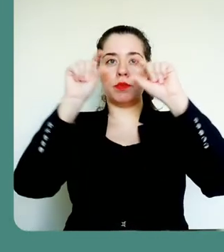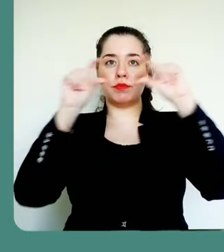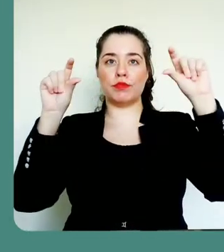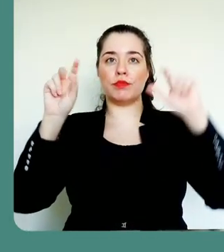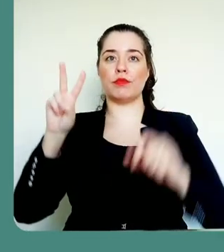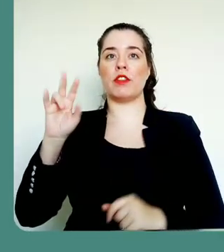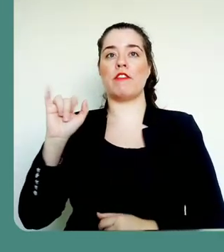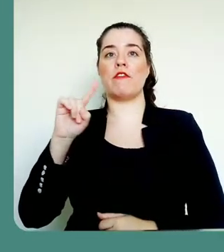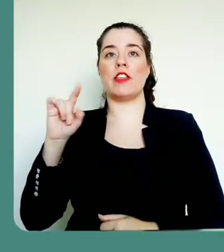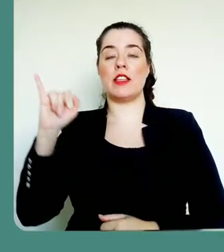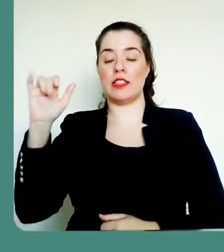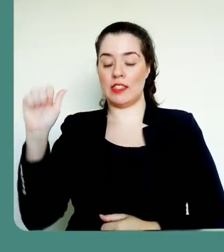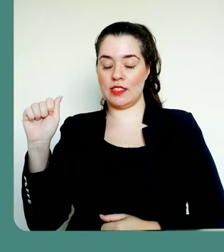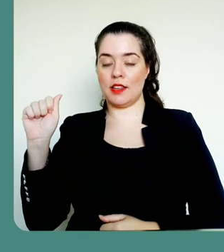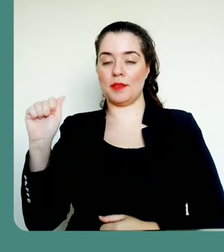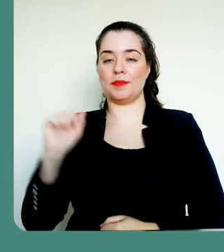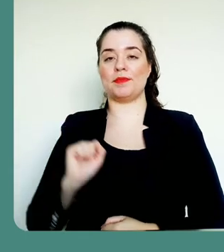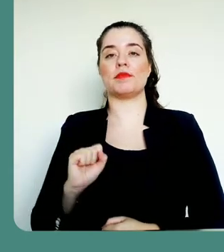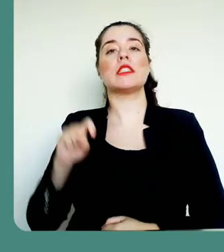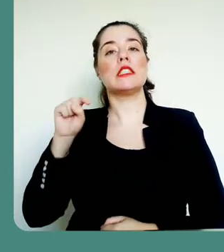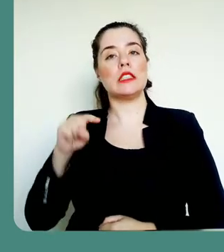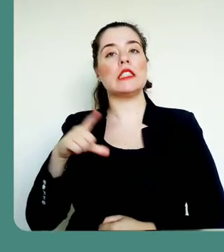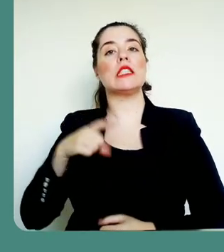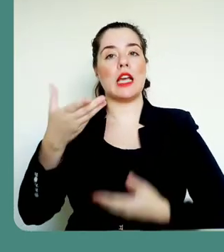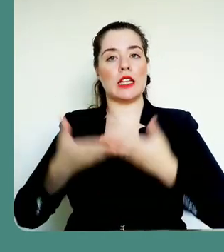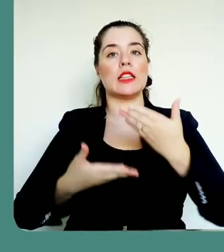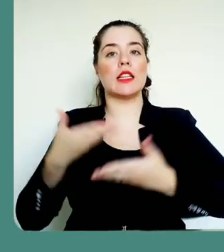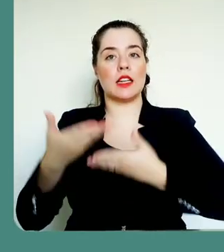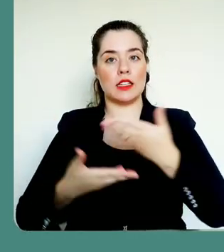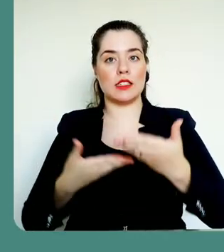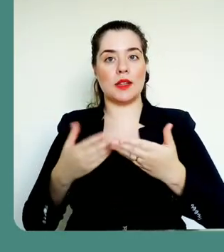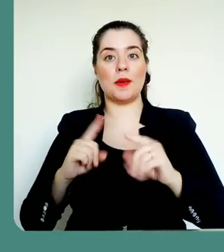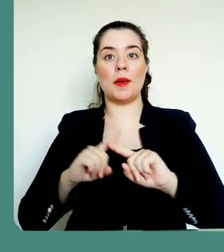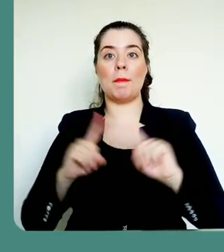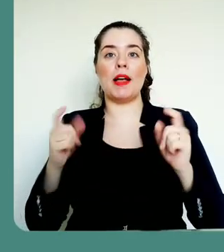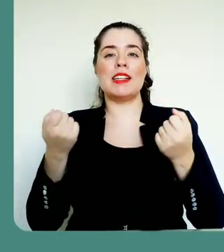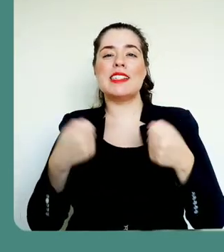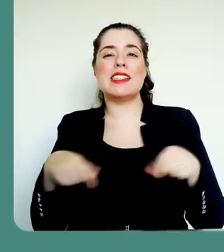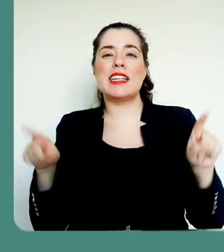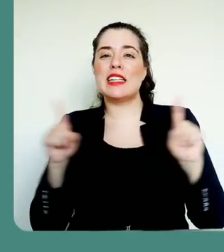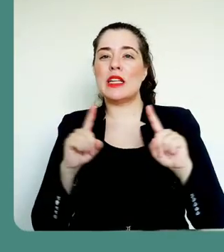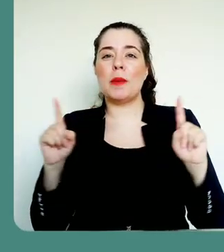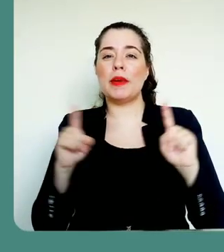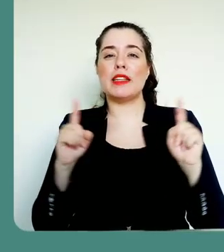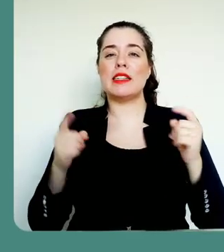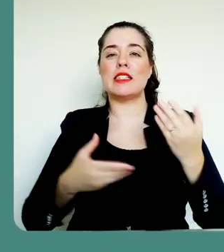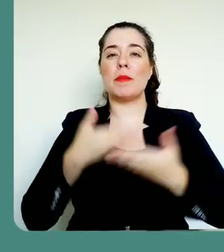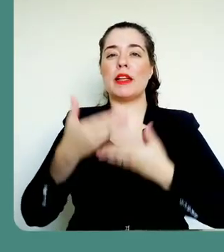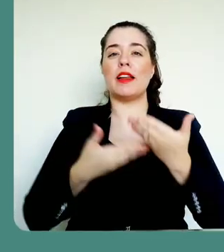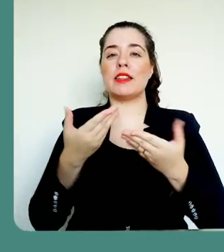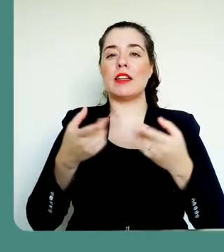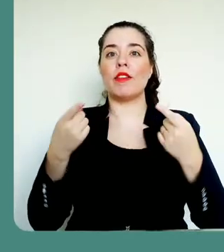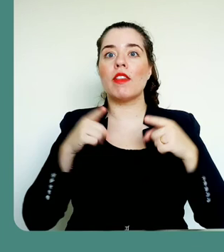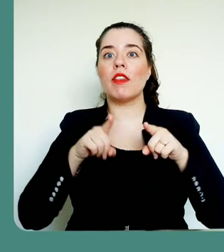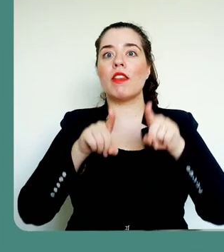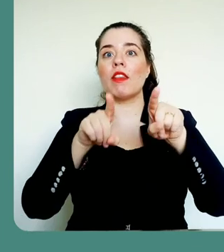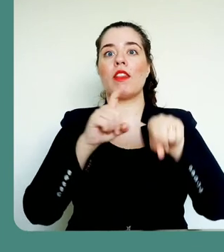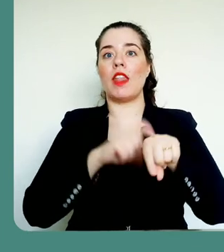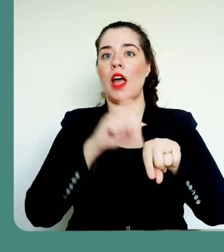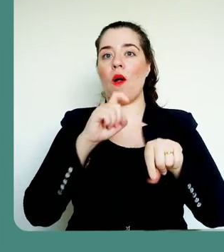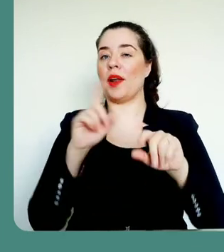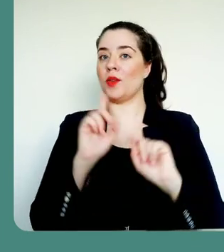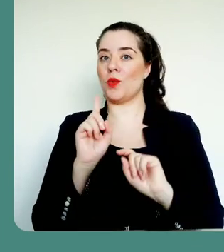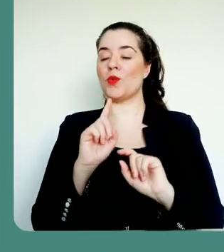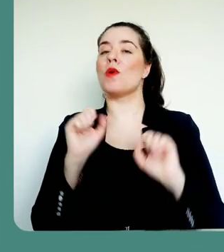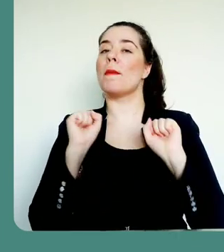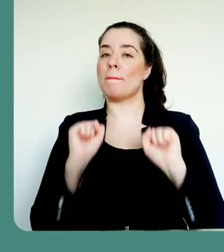Visia. O Visia é uma plataforma que promove a interação, mas não necessariamente precisa ser uma interação síncrona. Ela